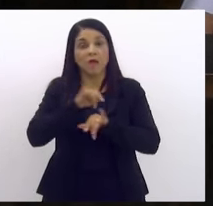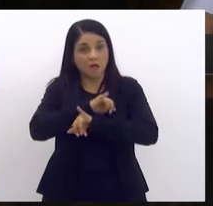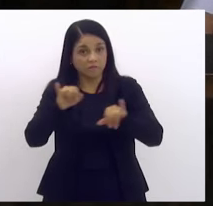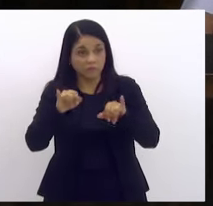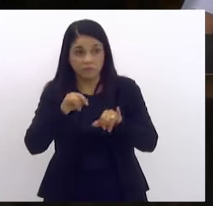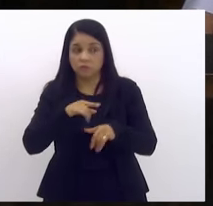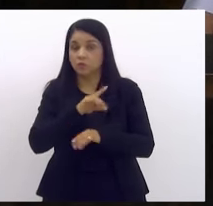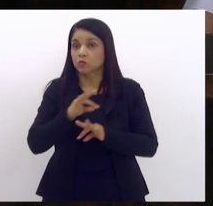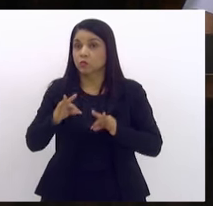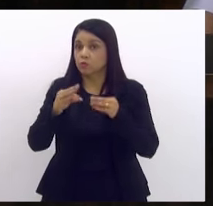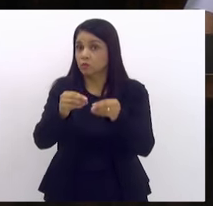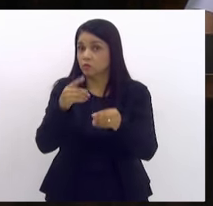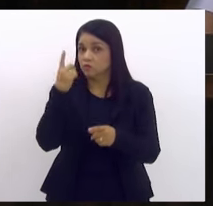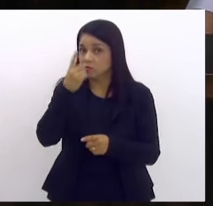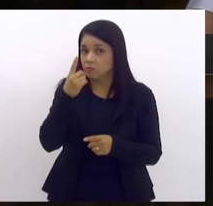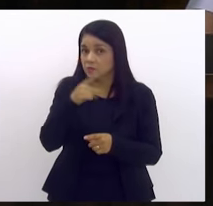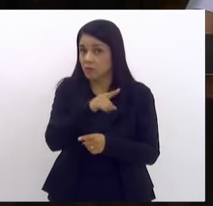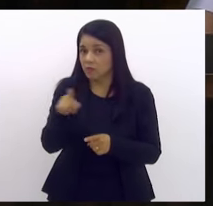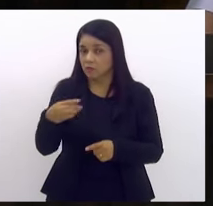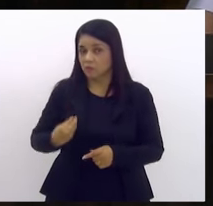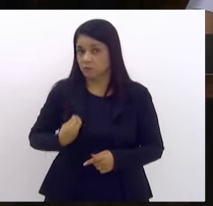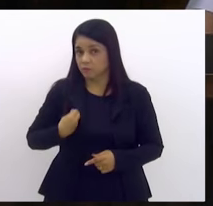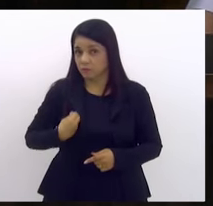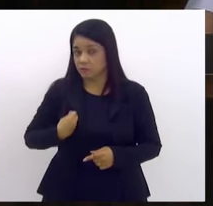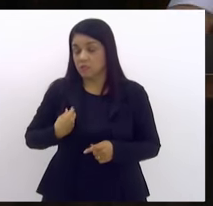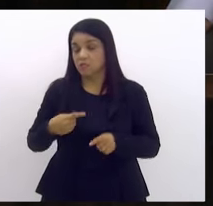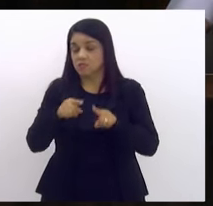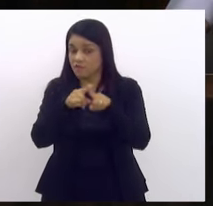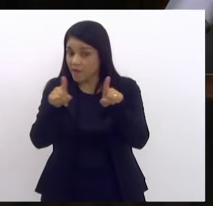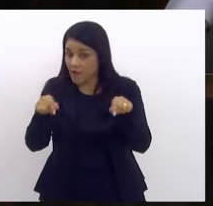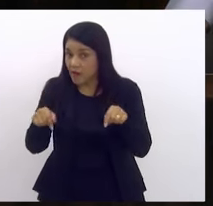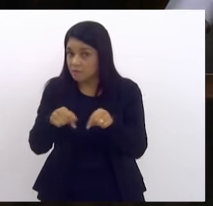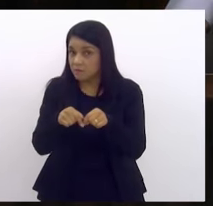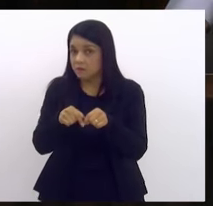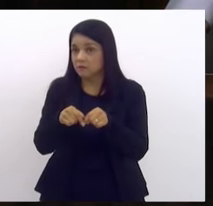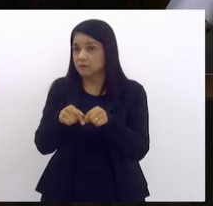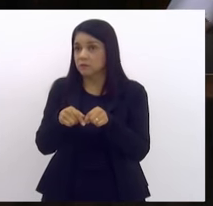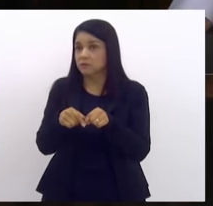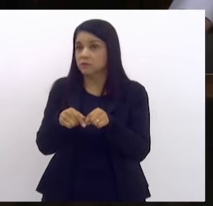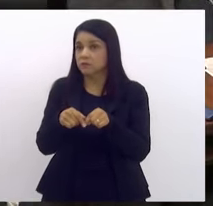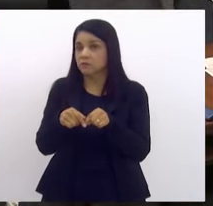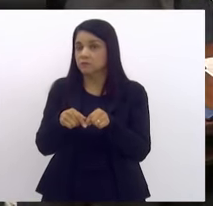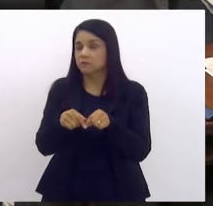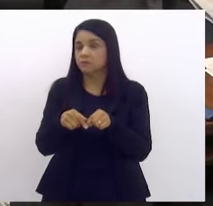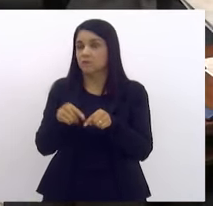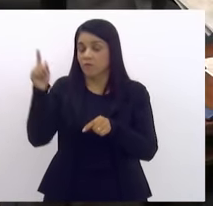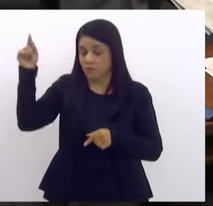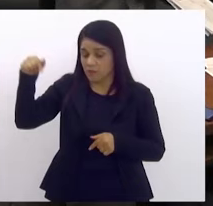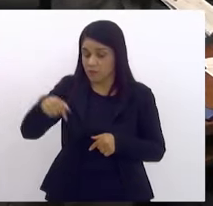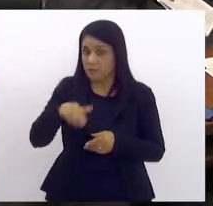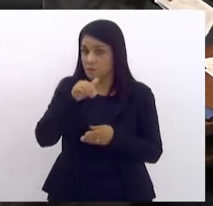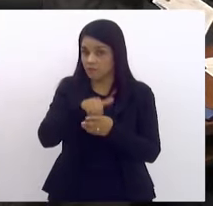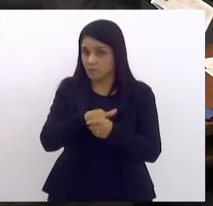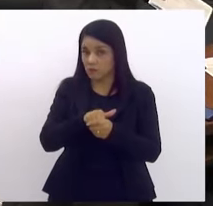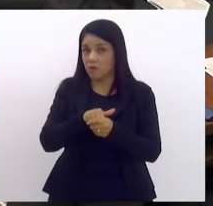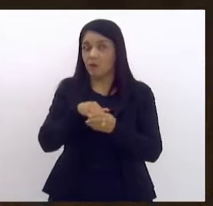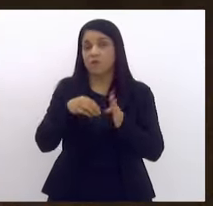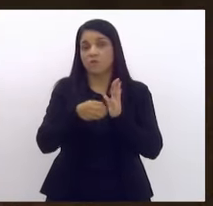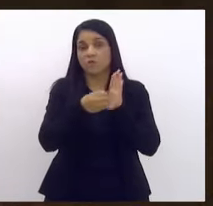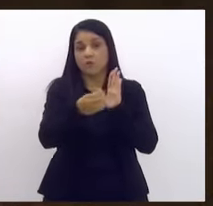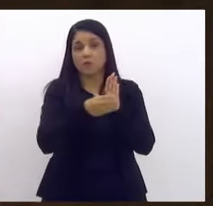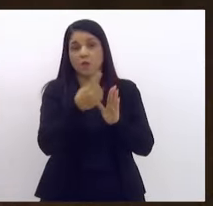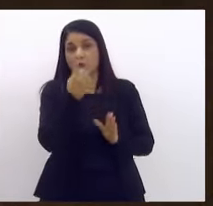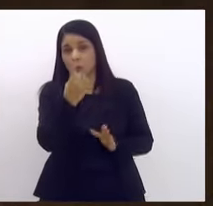deputados aí que estejam presentes aí, quem estiver no gabinete. Tá? Eu vou encaminhar a emenda 1 e